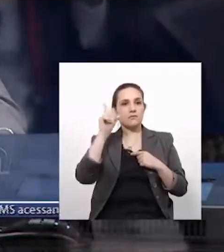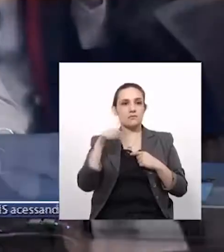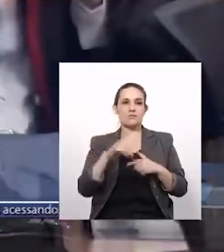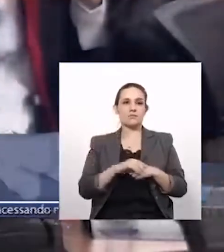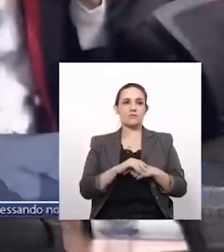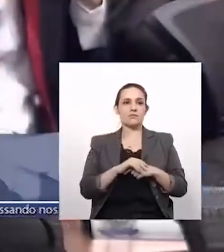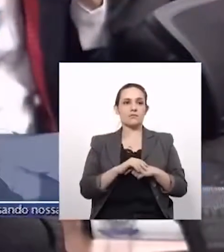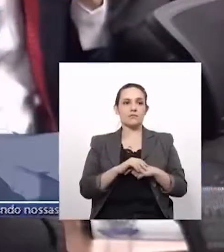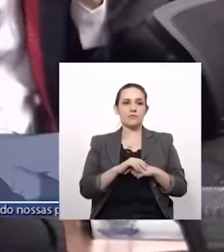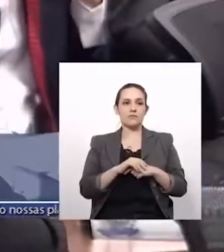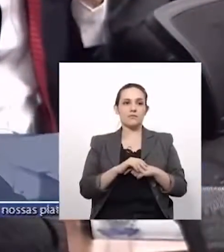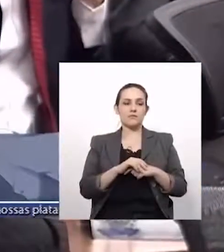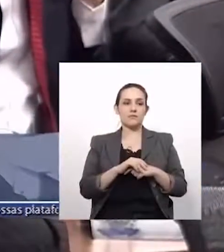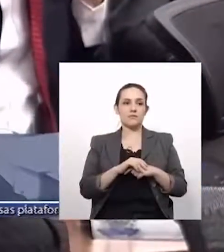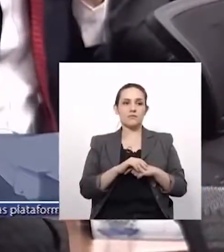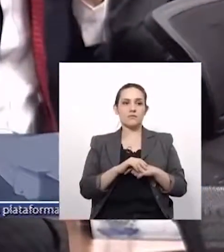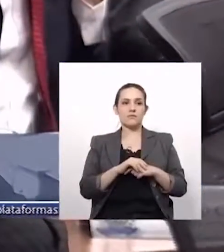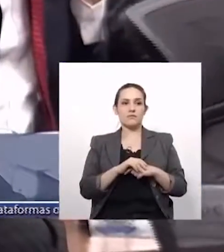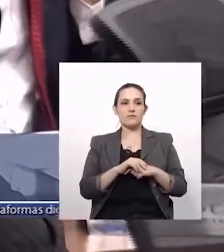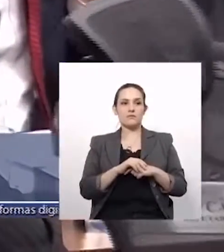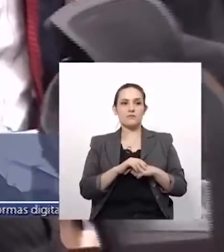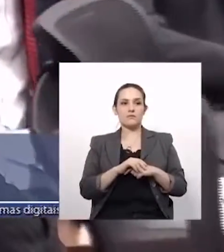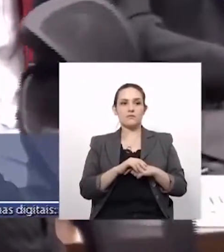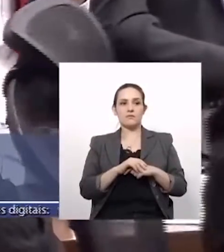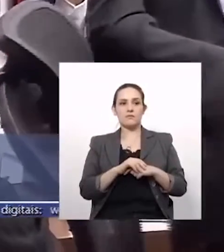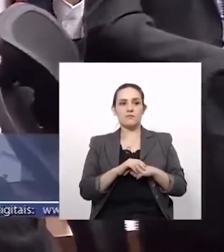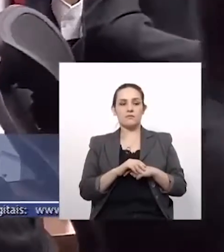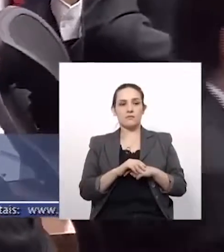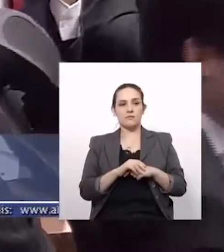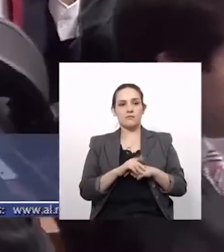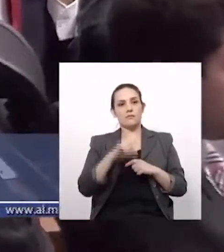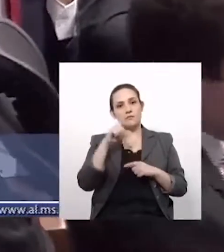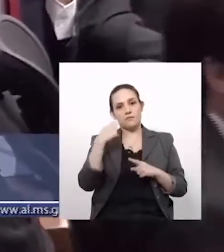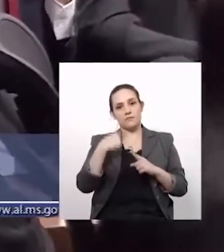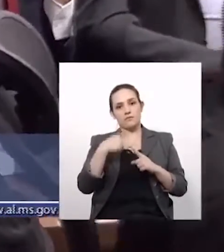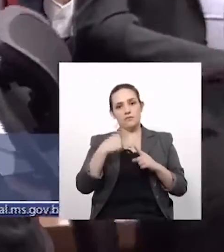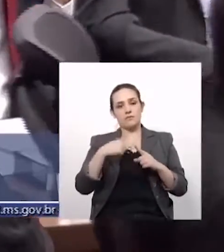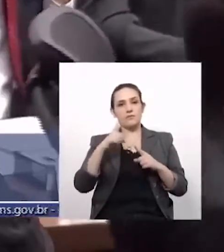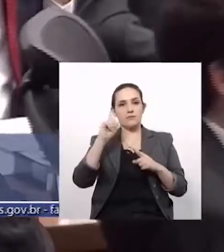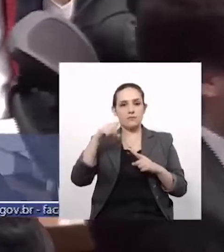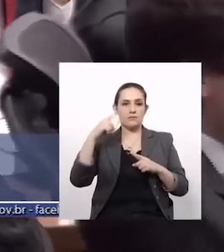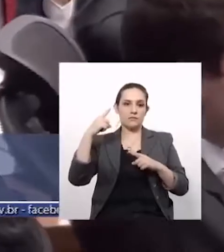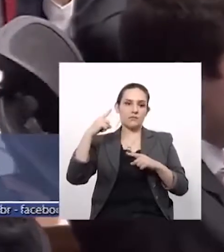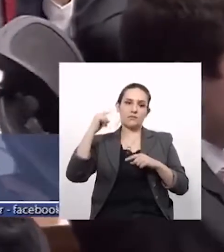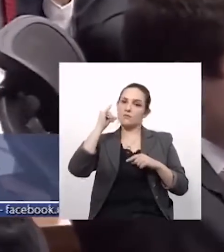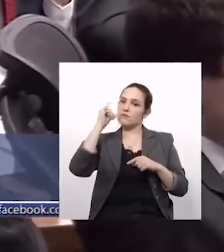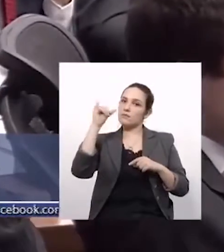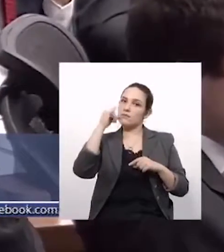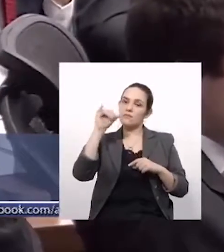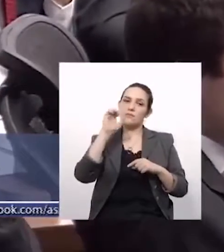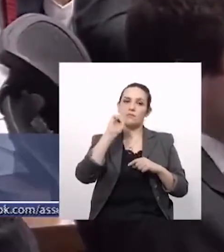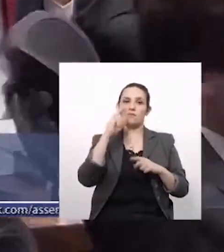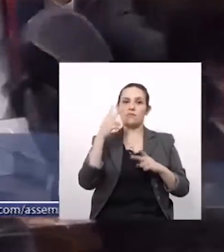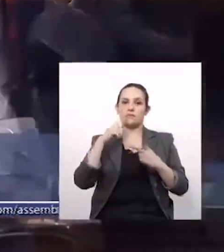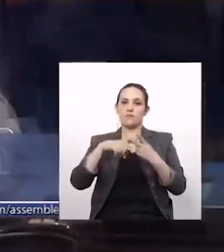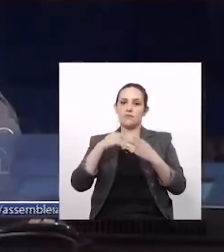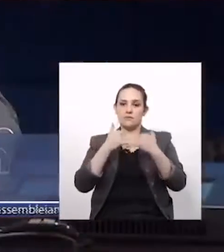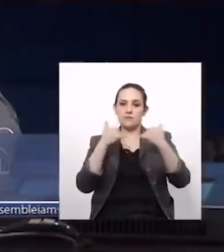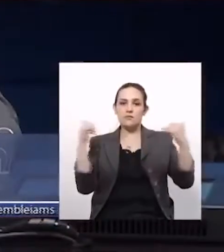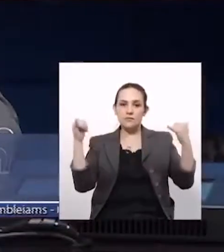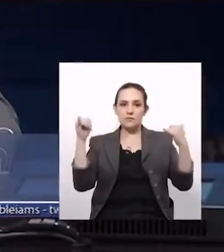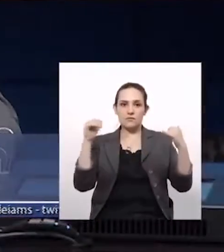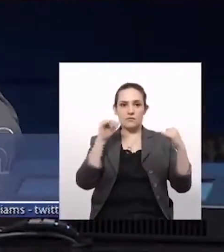aqui uma CPI por causa de geração, por causa de transmissão,